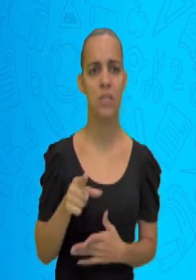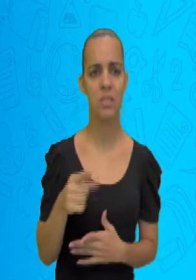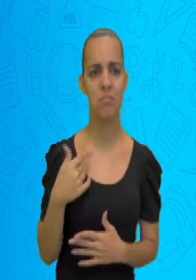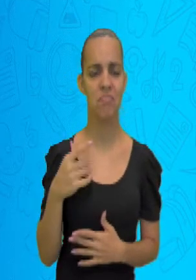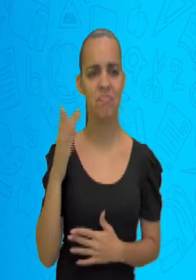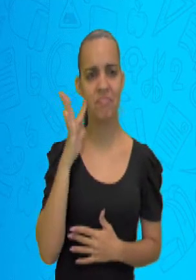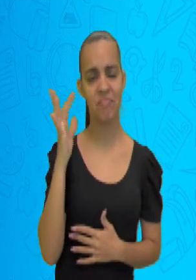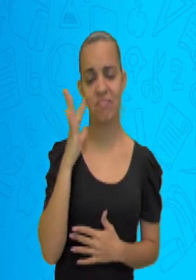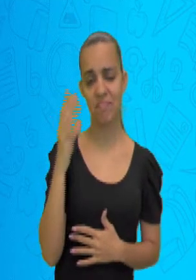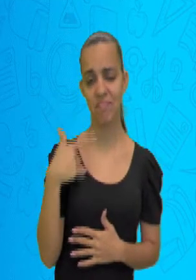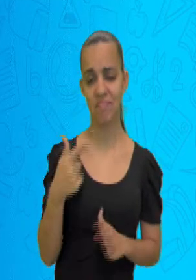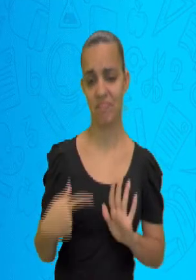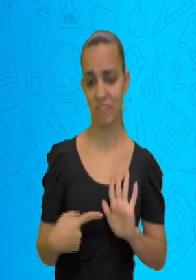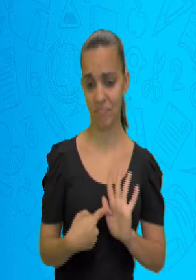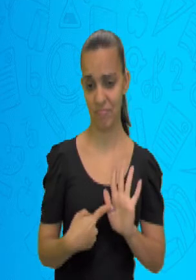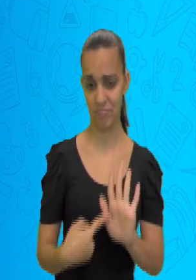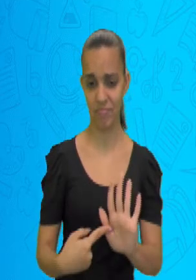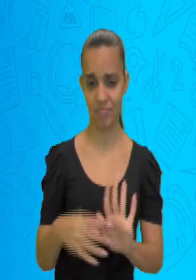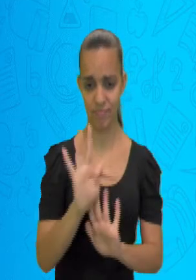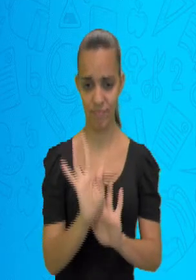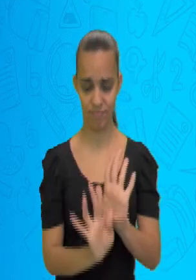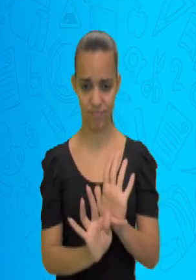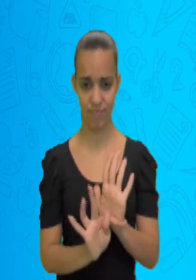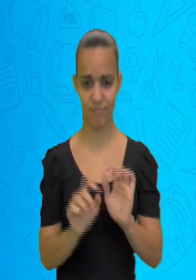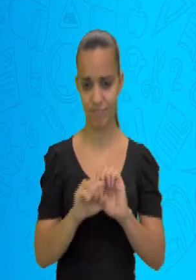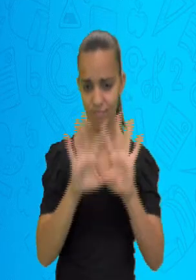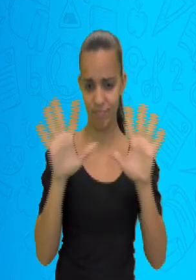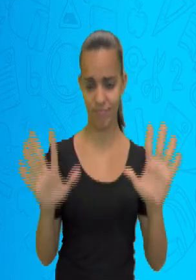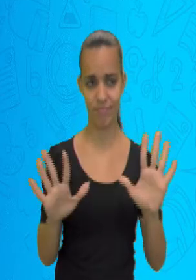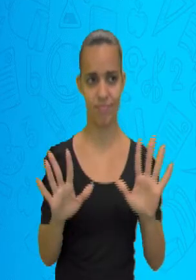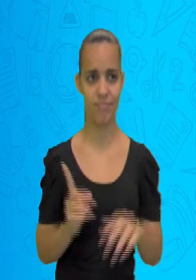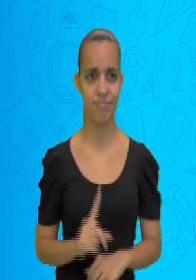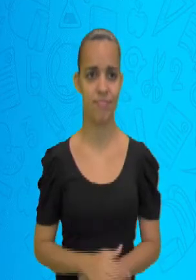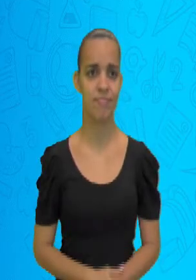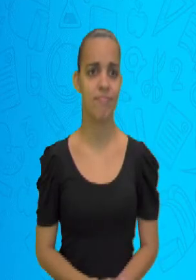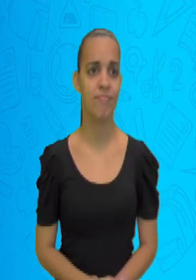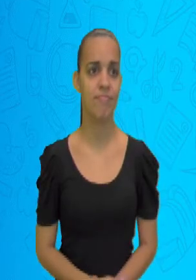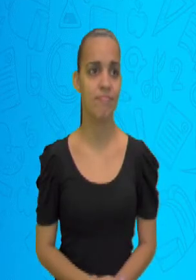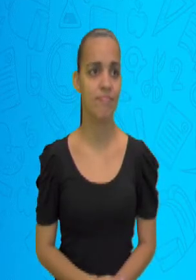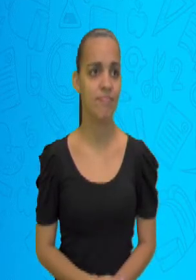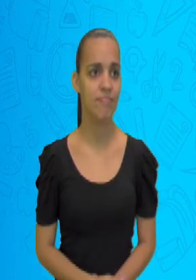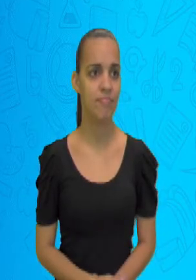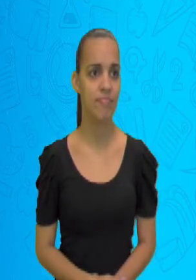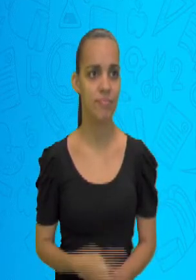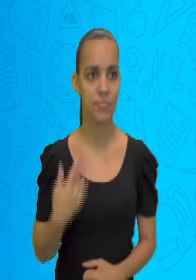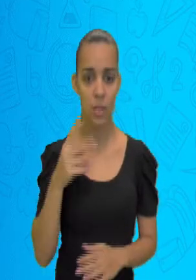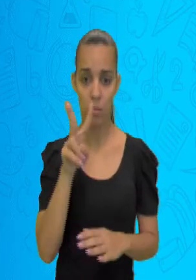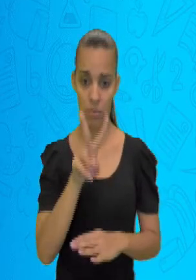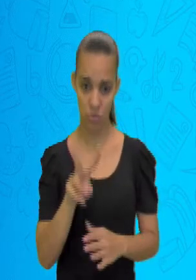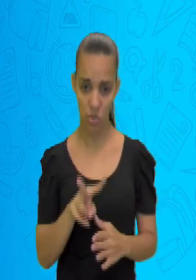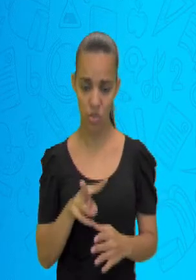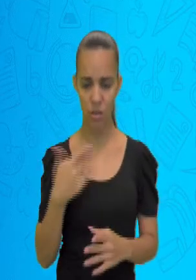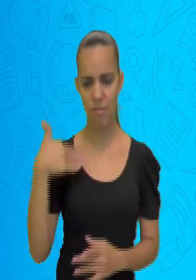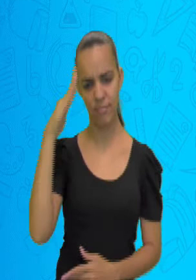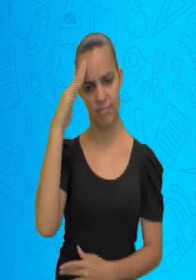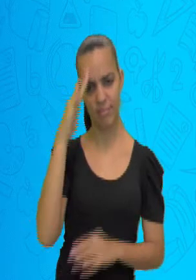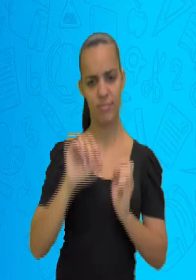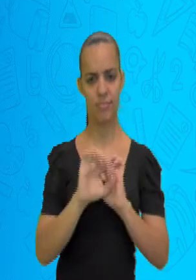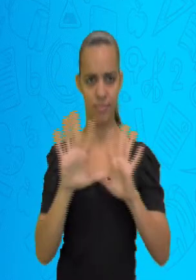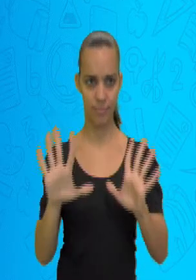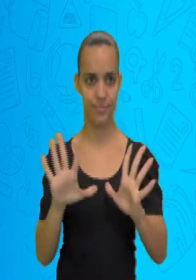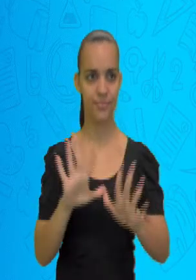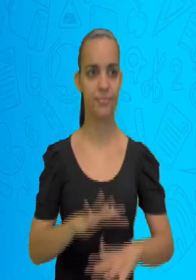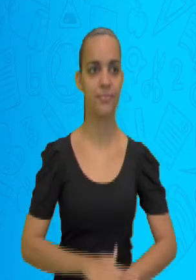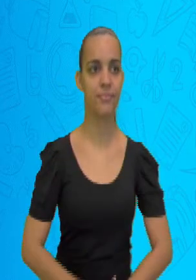que não está claramente expresso no texto. Mas nós lemos e entendemos.